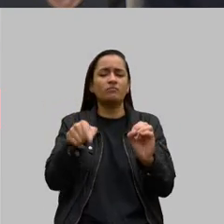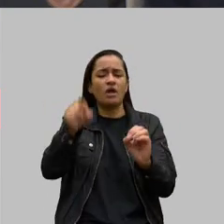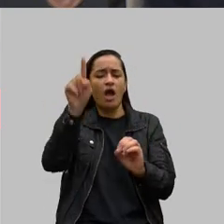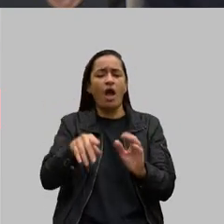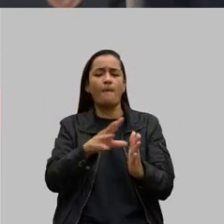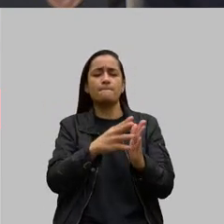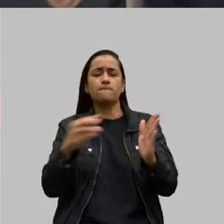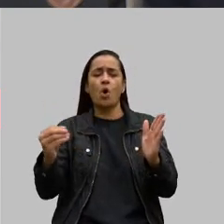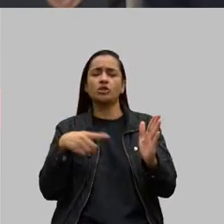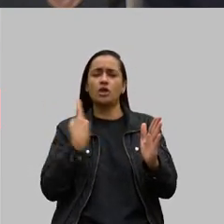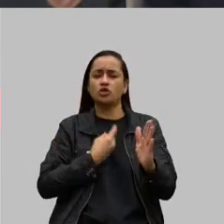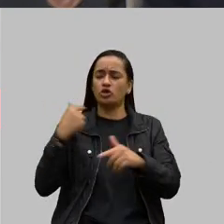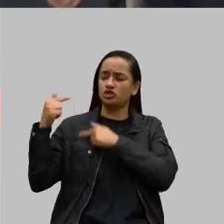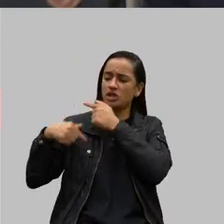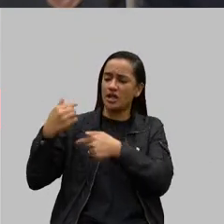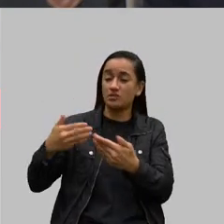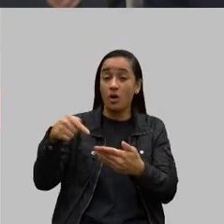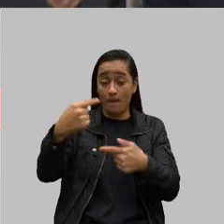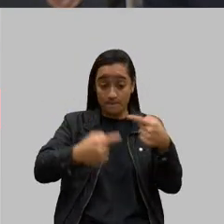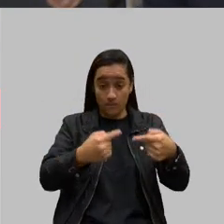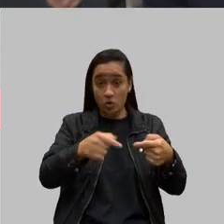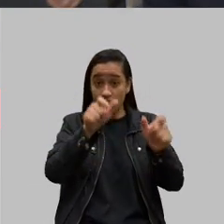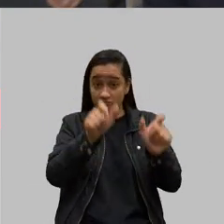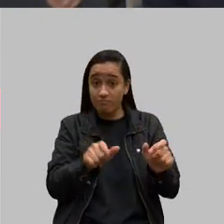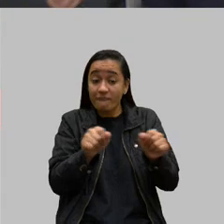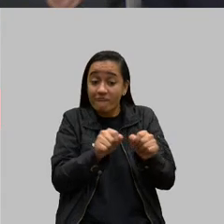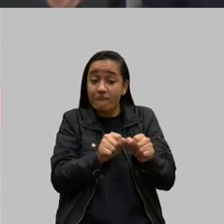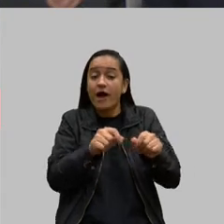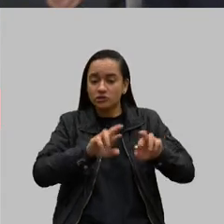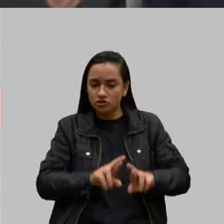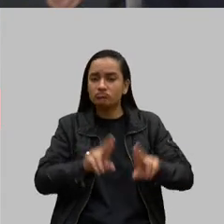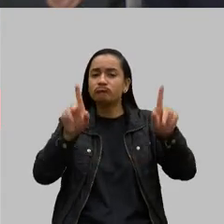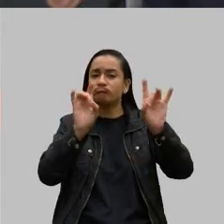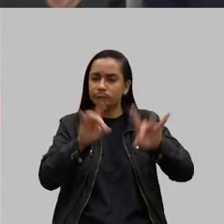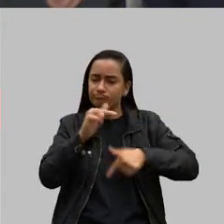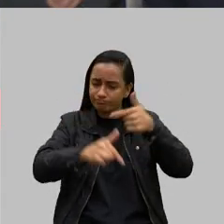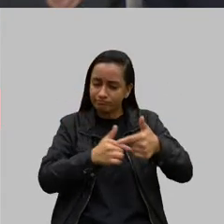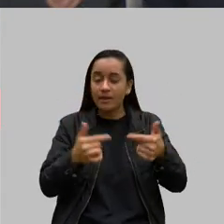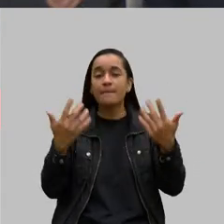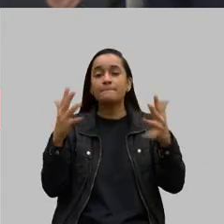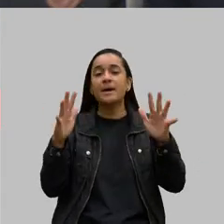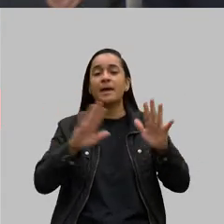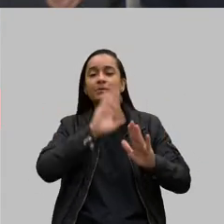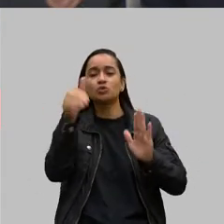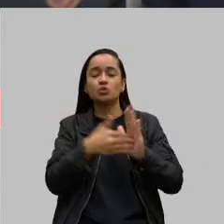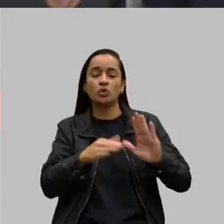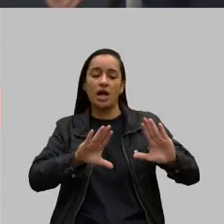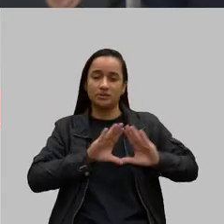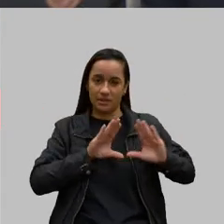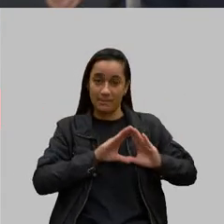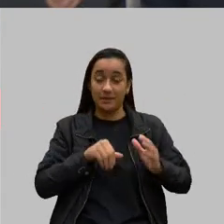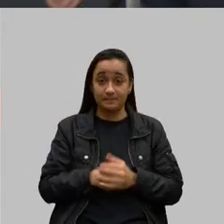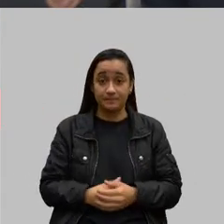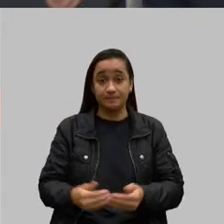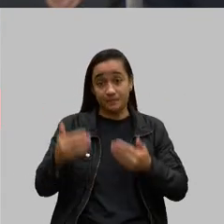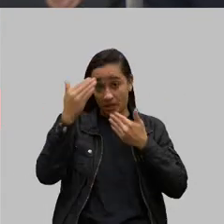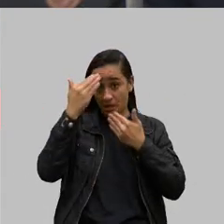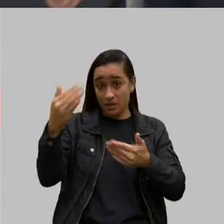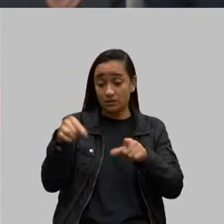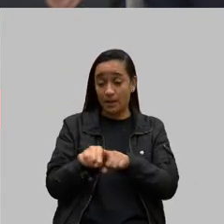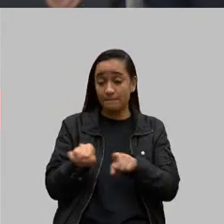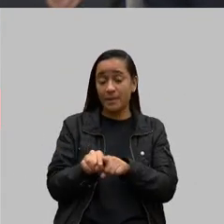geração de um político que faz a diferença e parabenizar toda a casa portanto agradecer também nosso querido